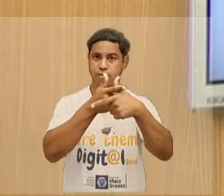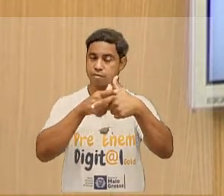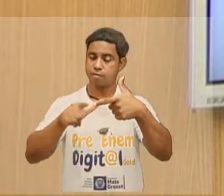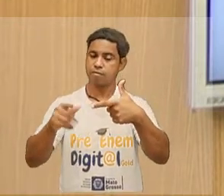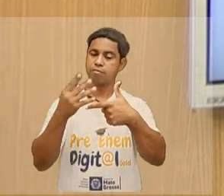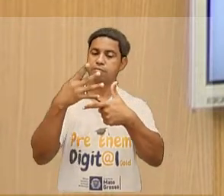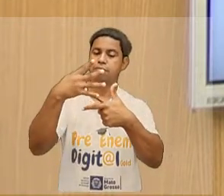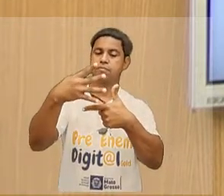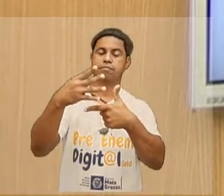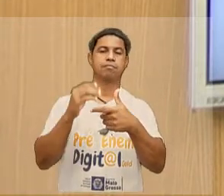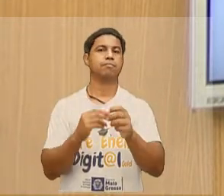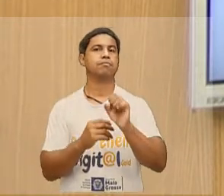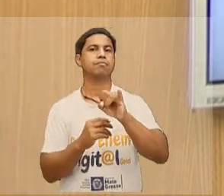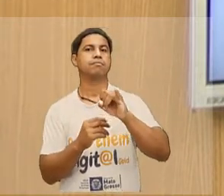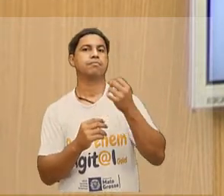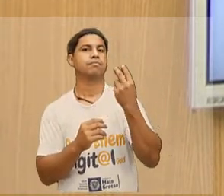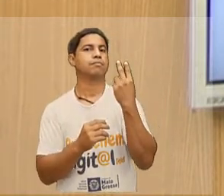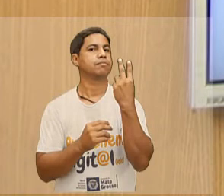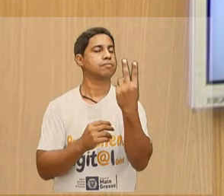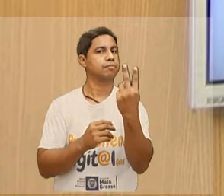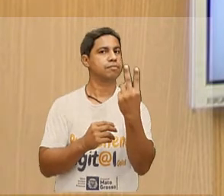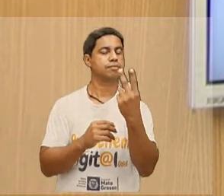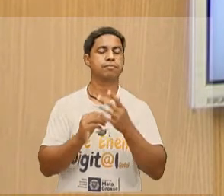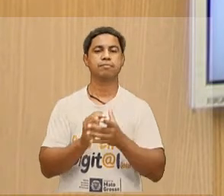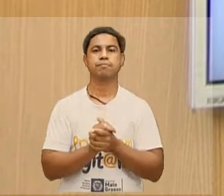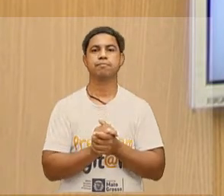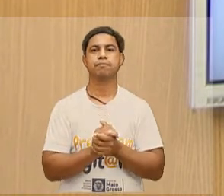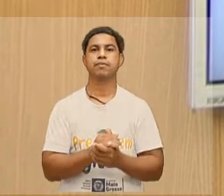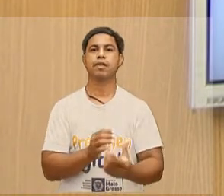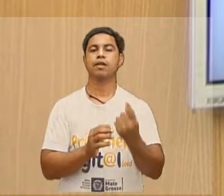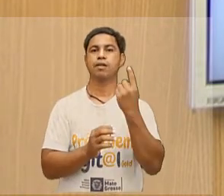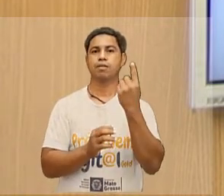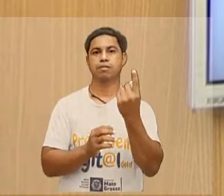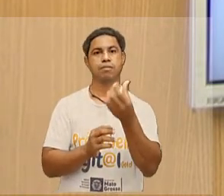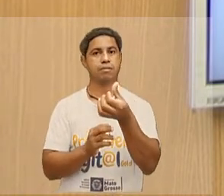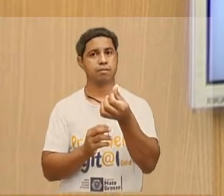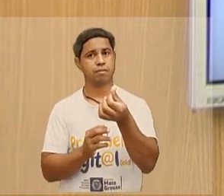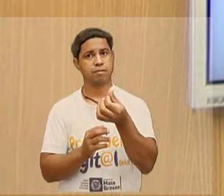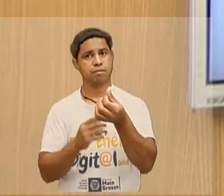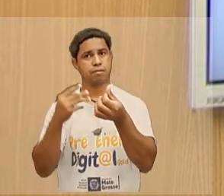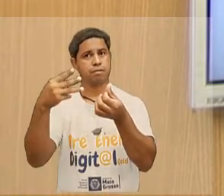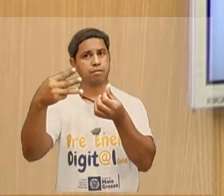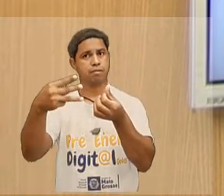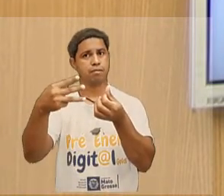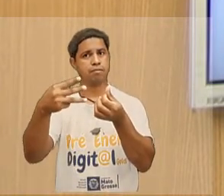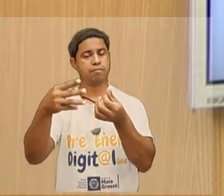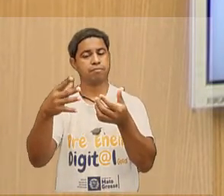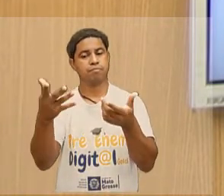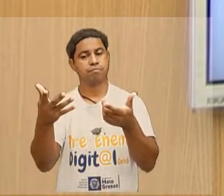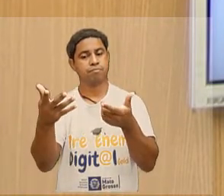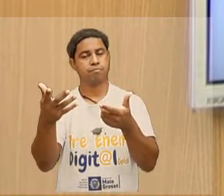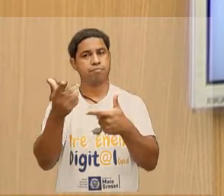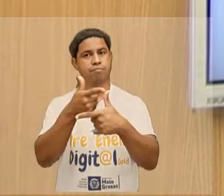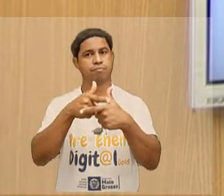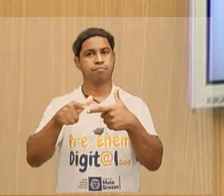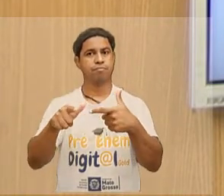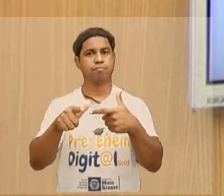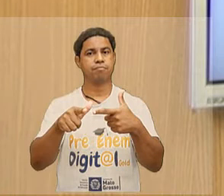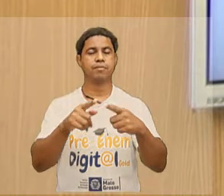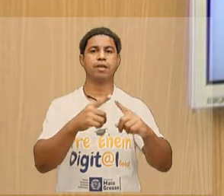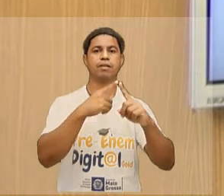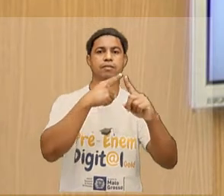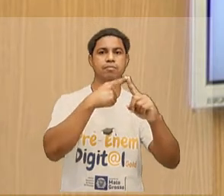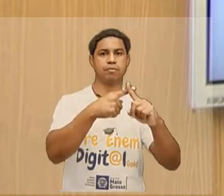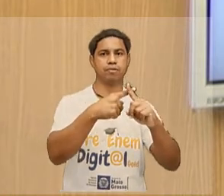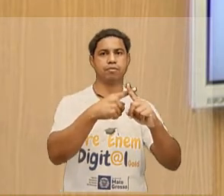Ah, de BN, se for 2 apenas? Só 2. Um é 6 e o outro é 3. Aí não dá para dividir, né? Multiplica e